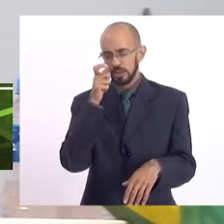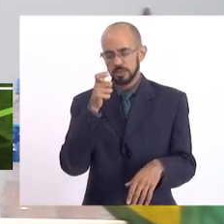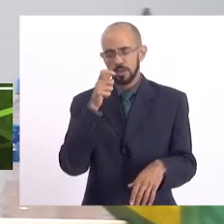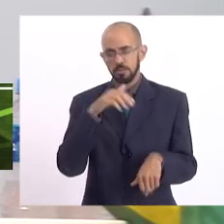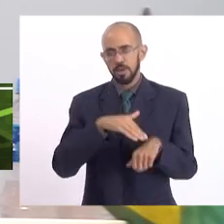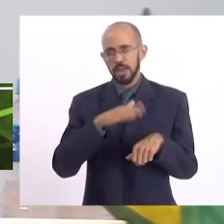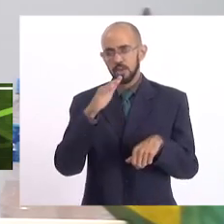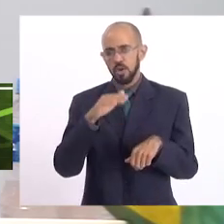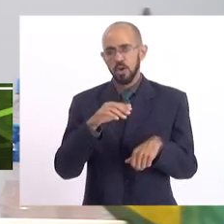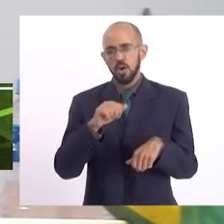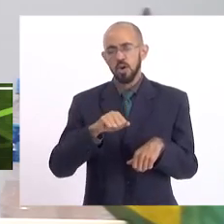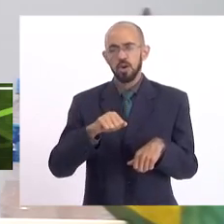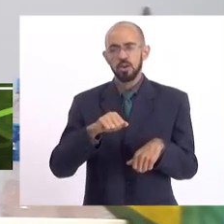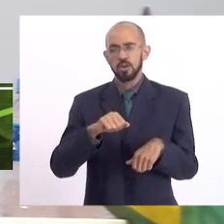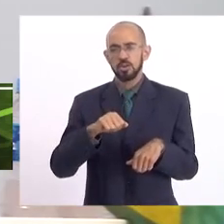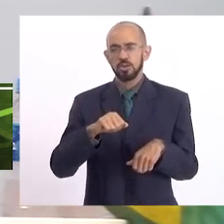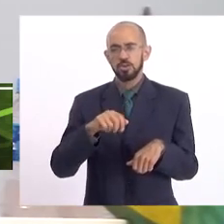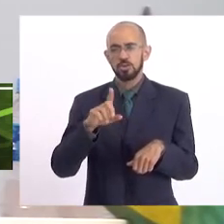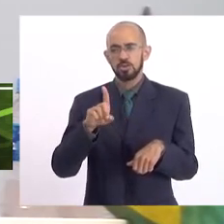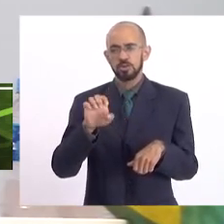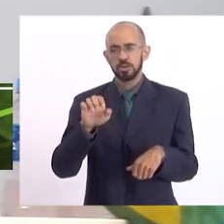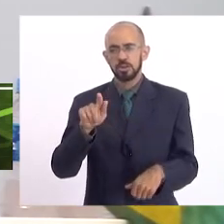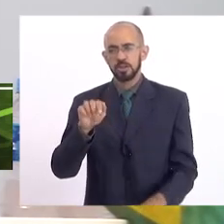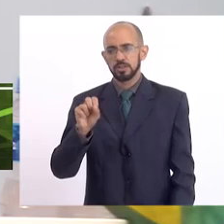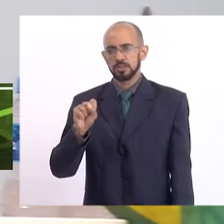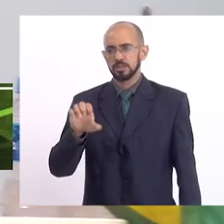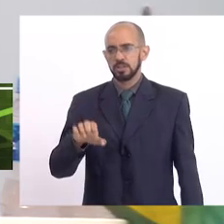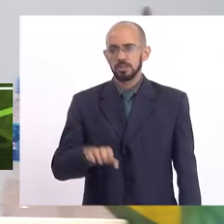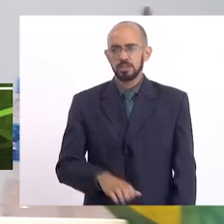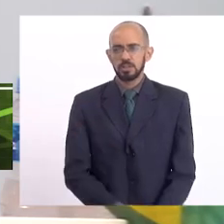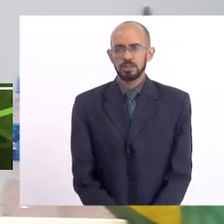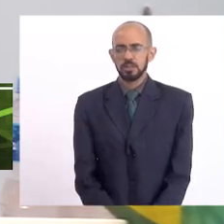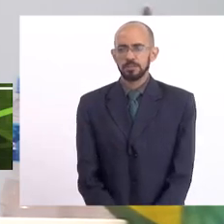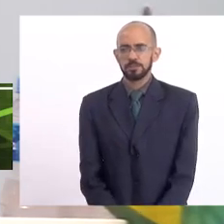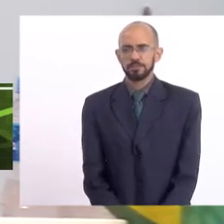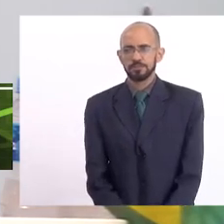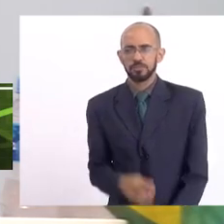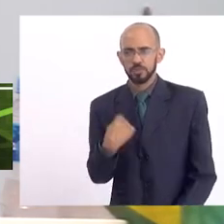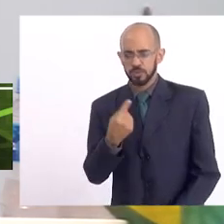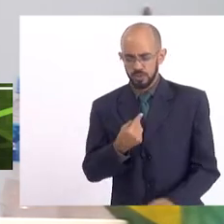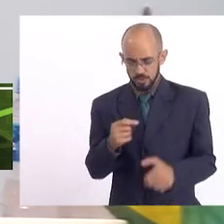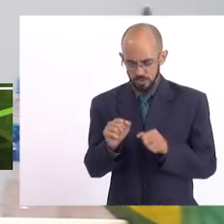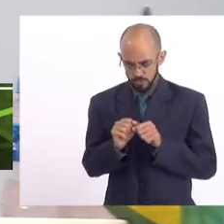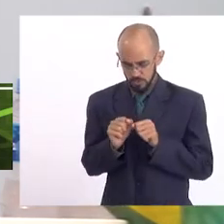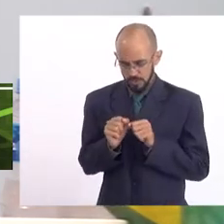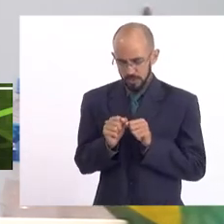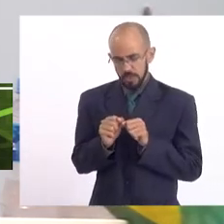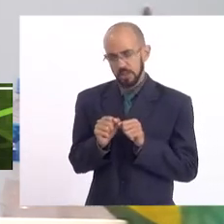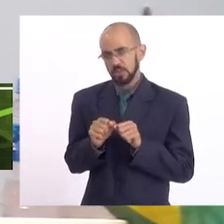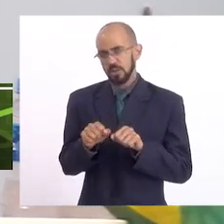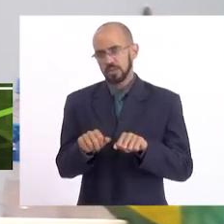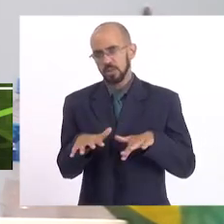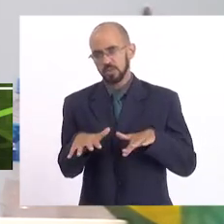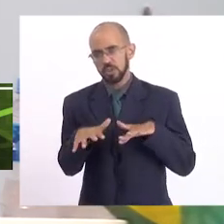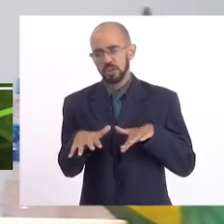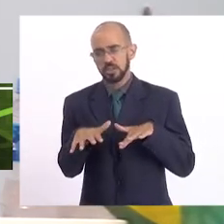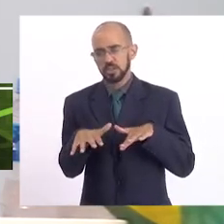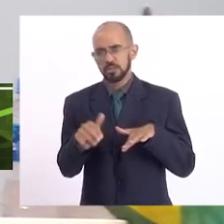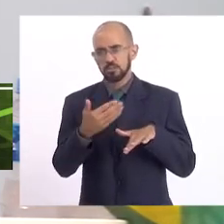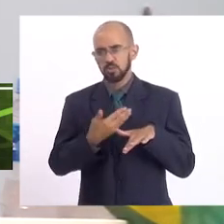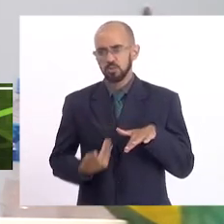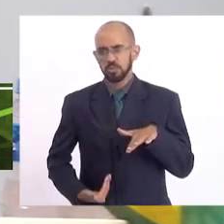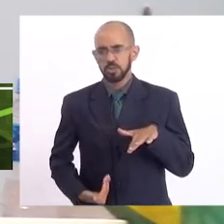disso. A gente tem conduzido aqui as audiências, obviamente ouvindo, como bem disse o deputado Luiz Martins, mas